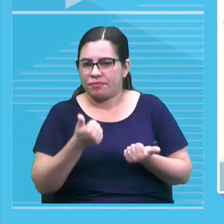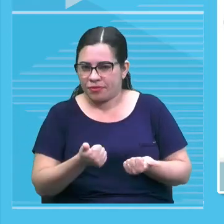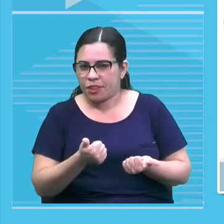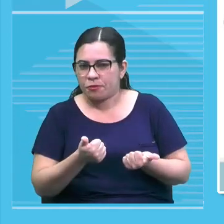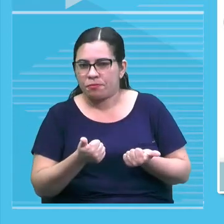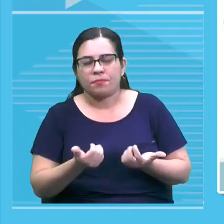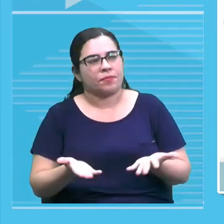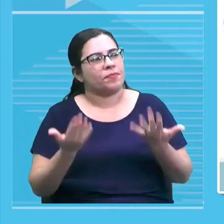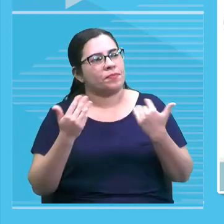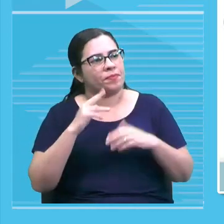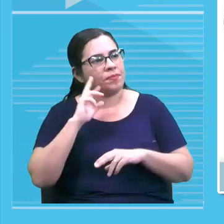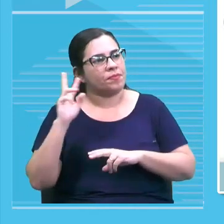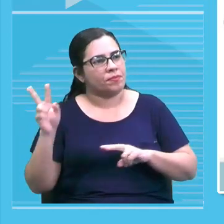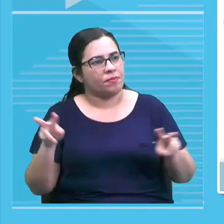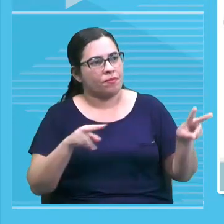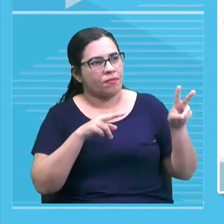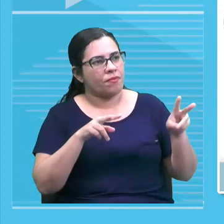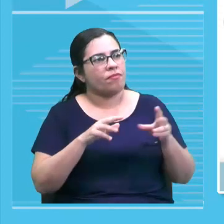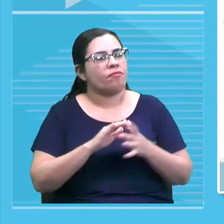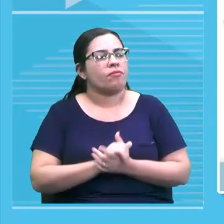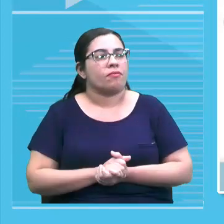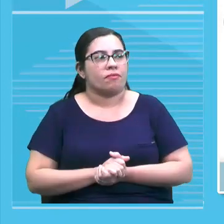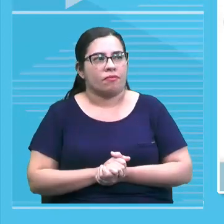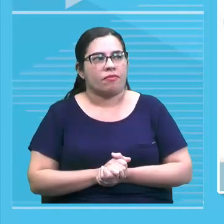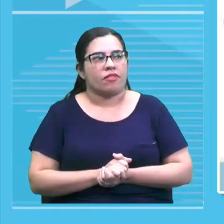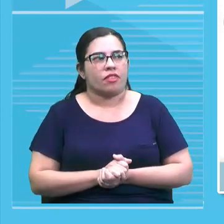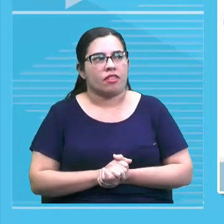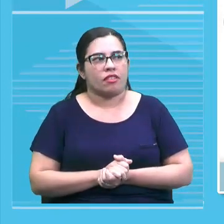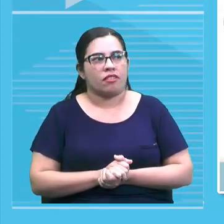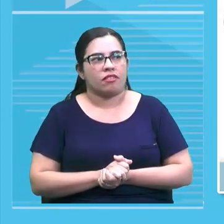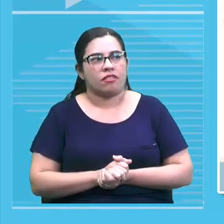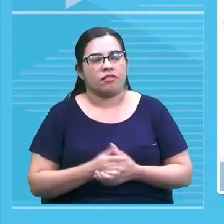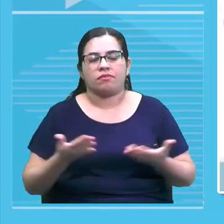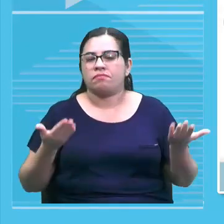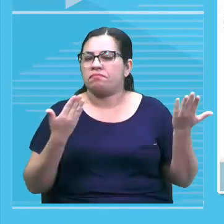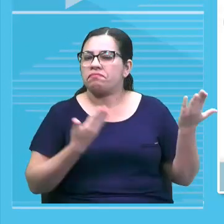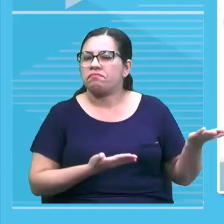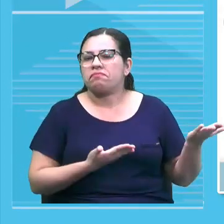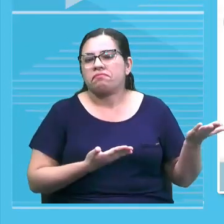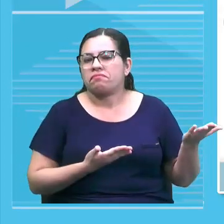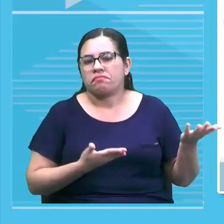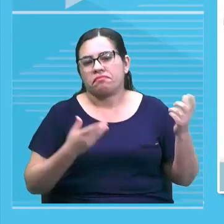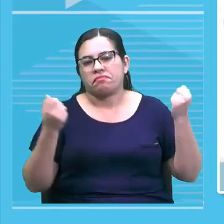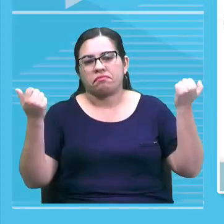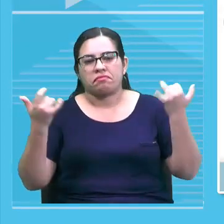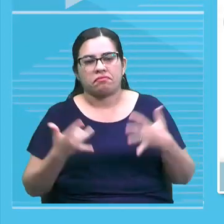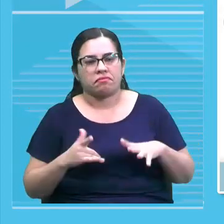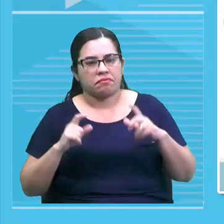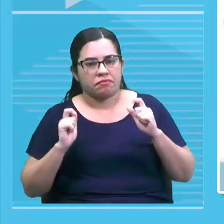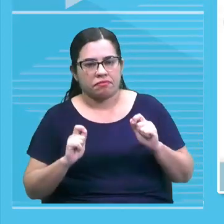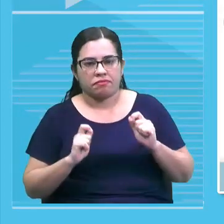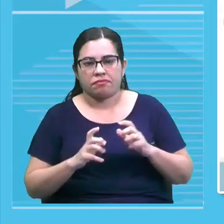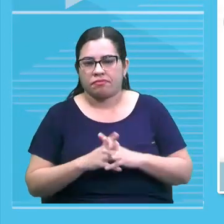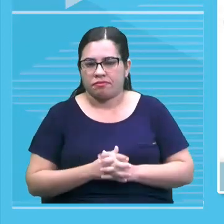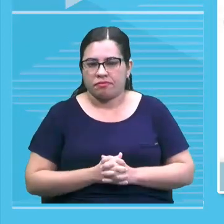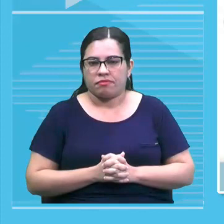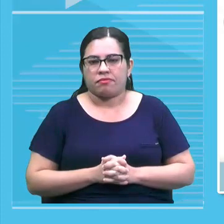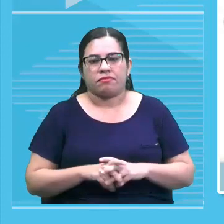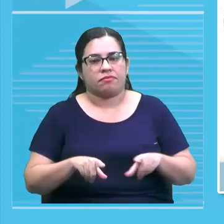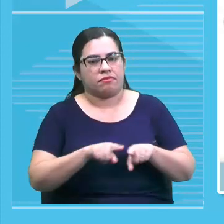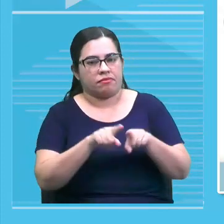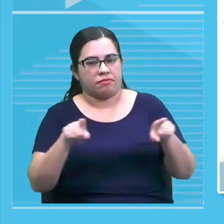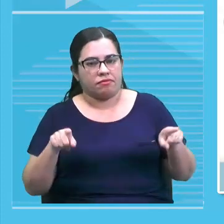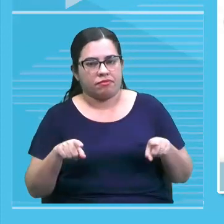vamos passar aqui jovens aqui eu tenho para